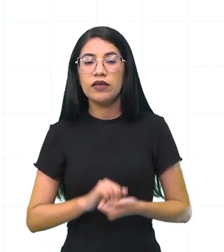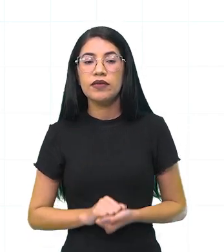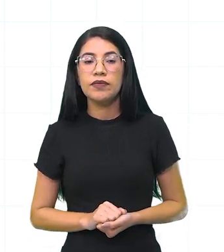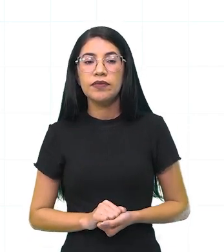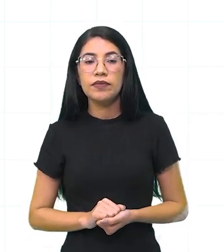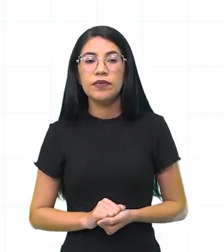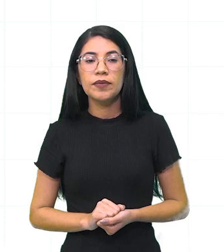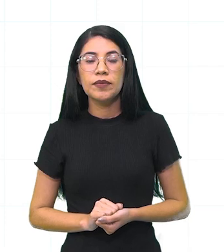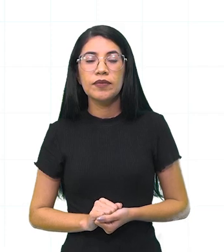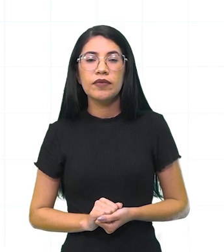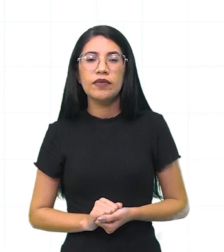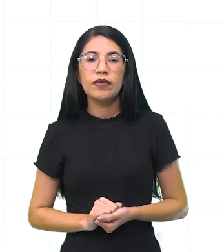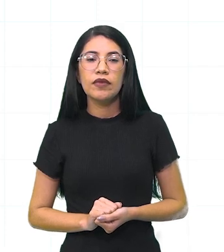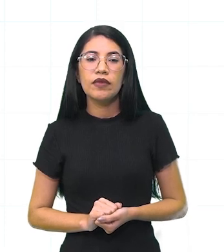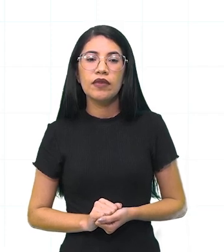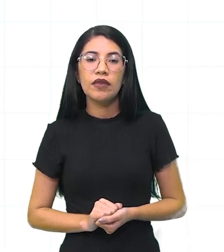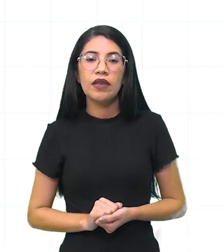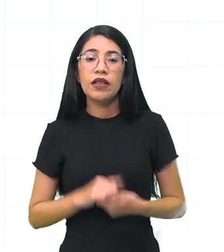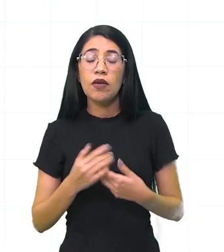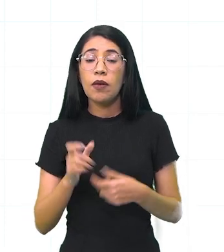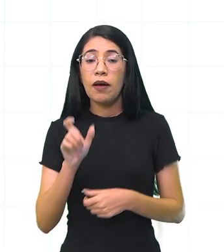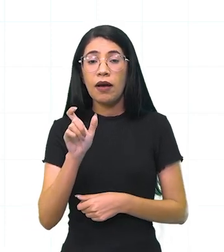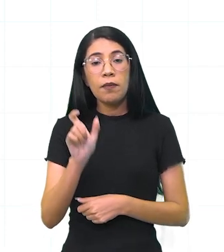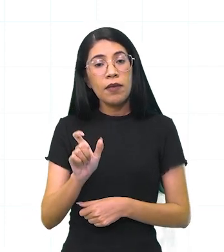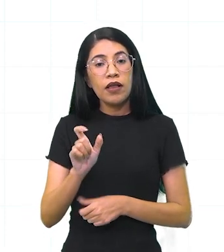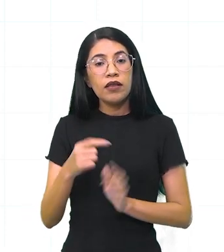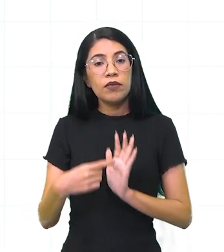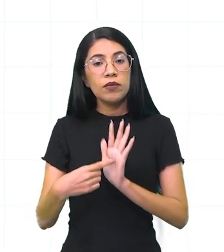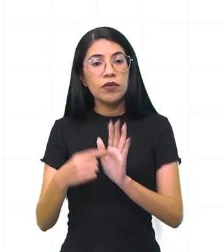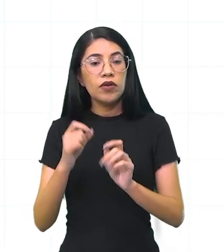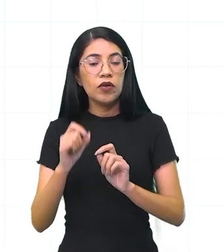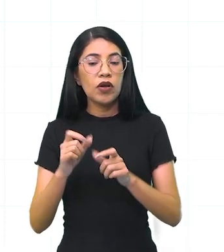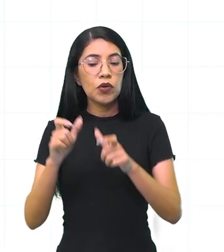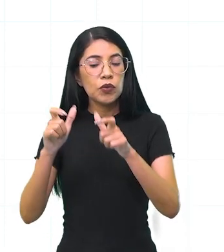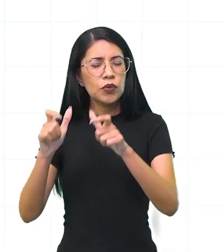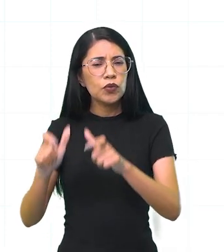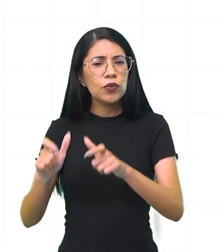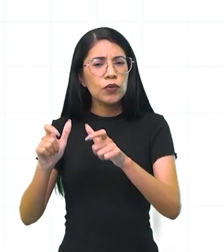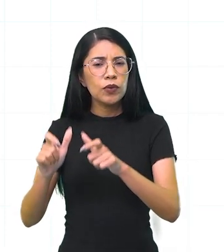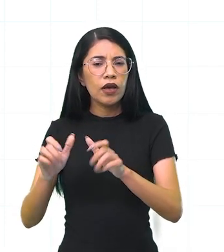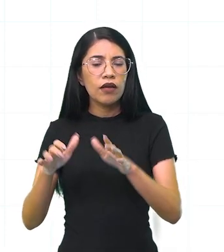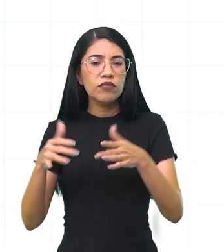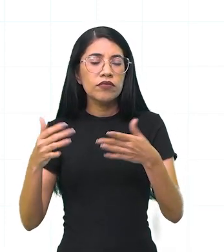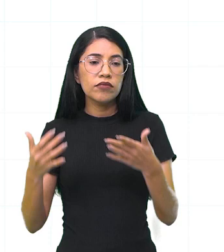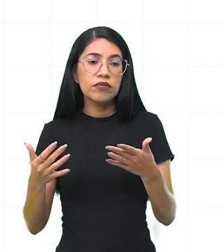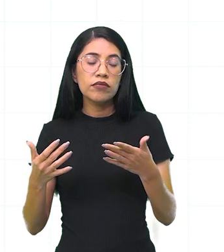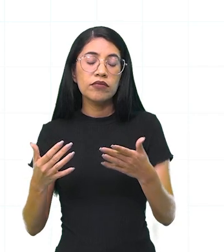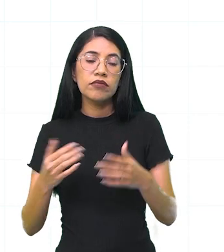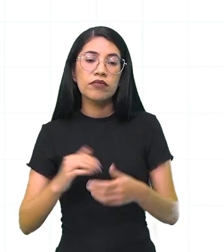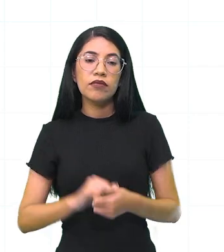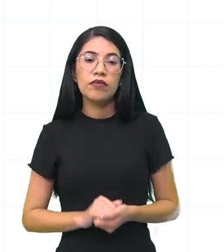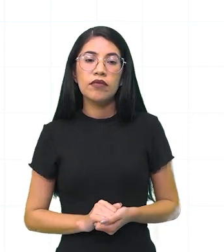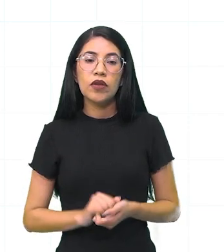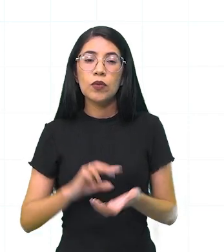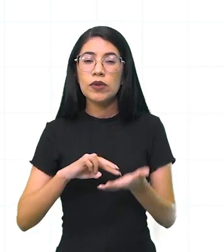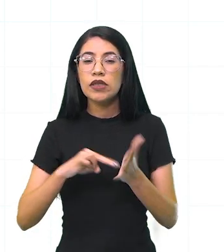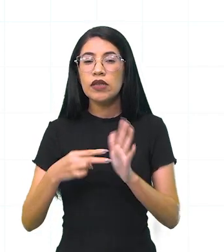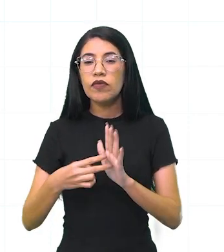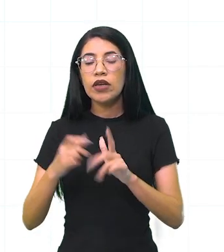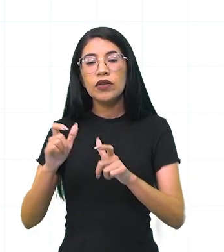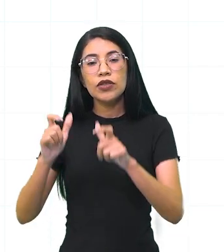segundo provérbio, né? Que palavras estão dando ideia de lugar? Ó, ideia de